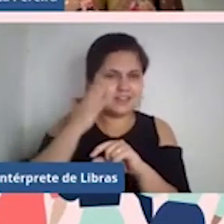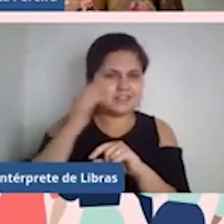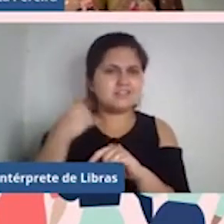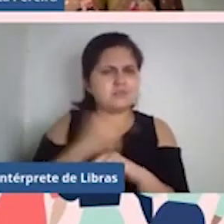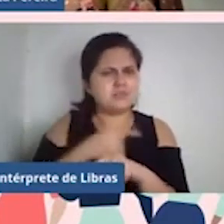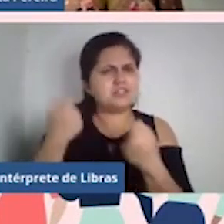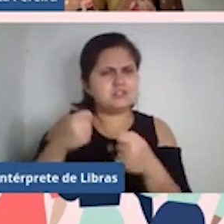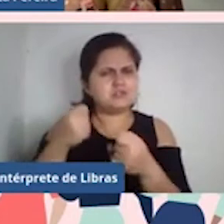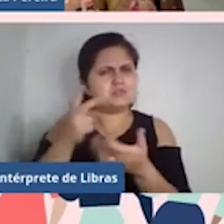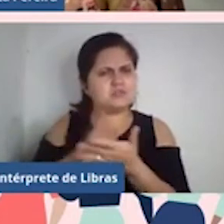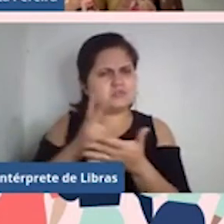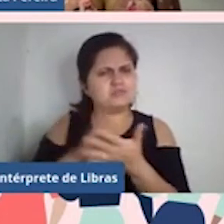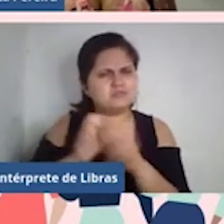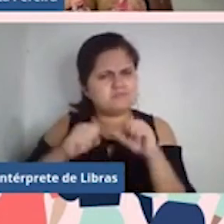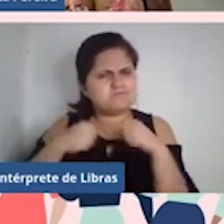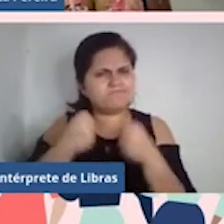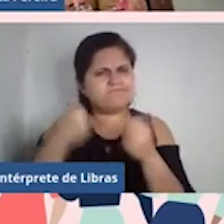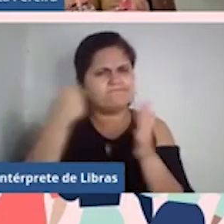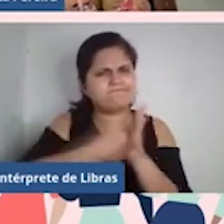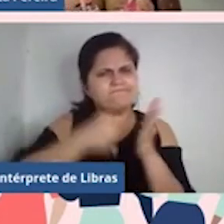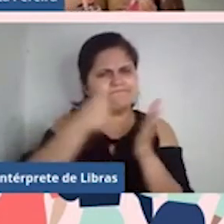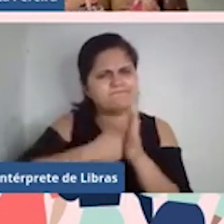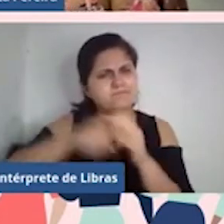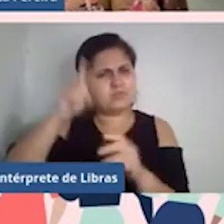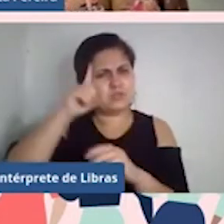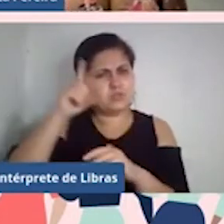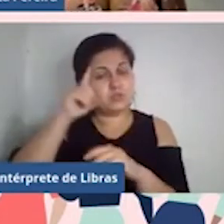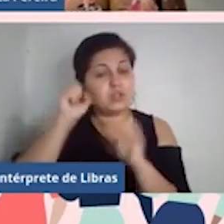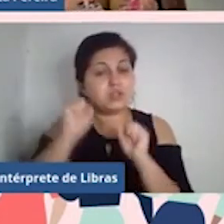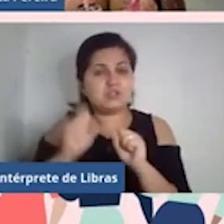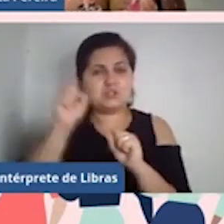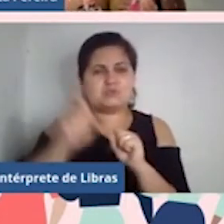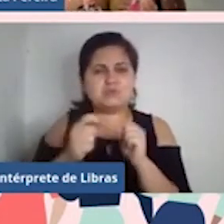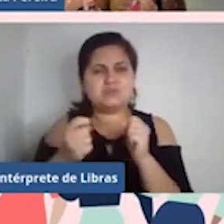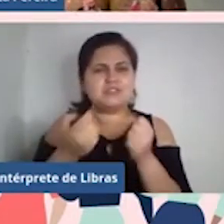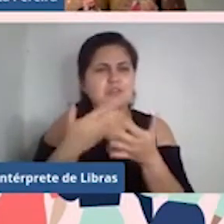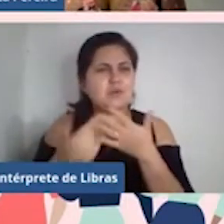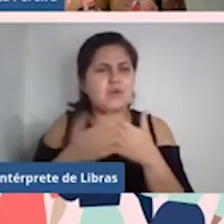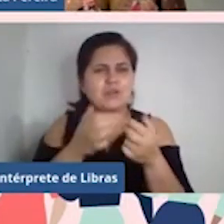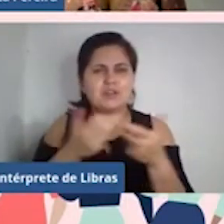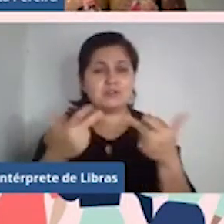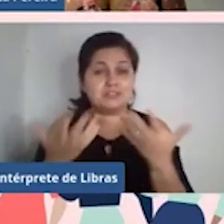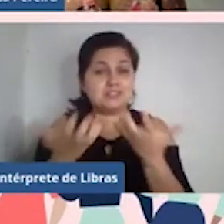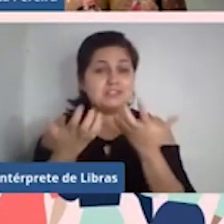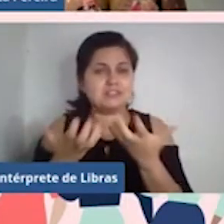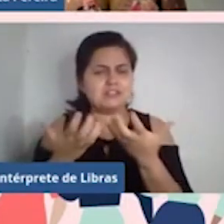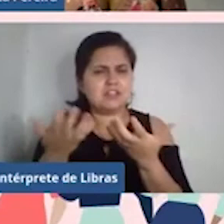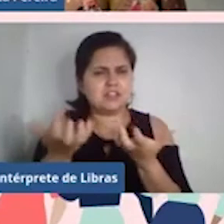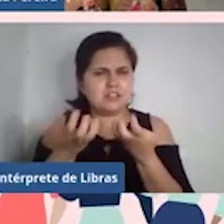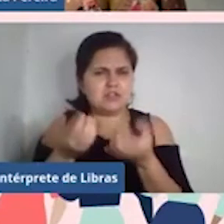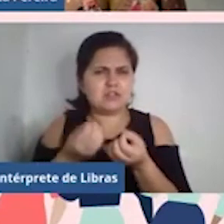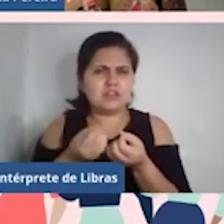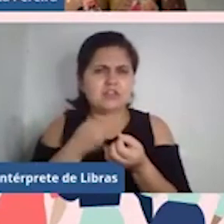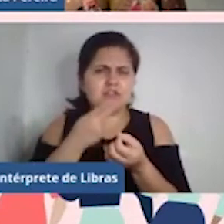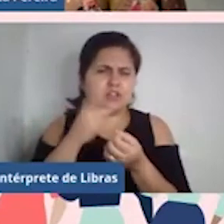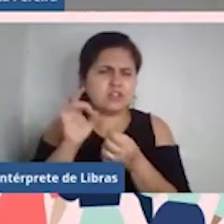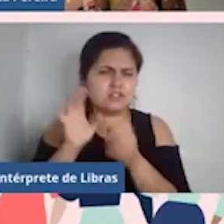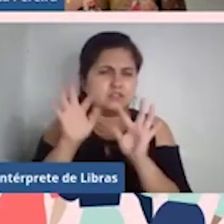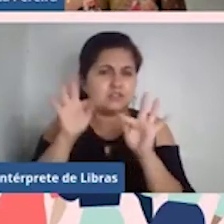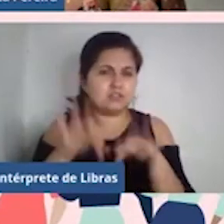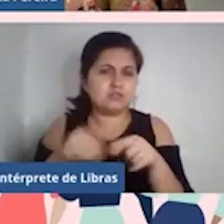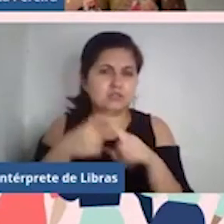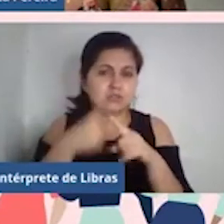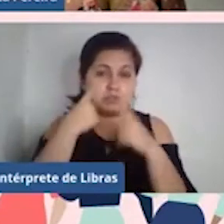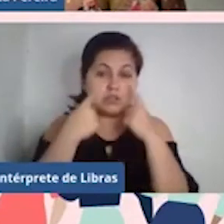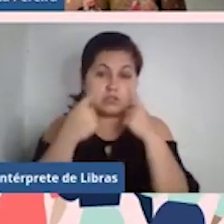ser guerreira, que a gente tem que lutar todos os dias e que a gente pode ser quem a gente quiser. E eu queria trazer uma coisa que eu vou falar só no final, porque eu ia chorar no